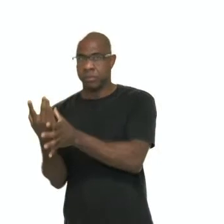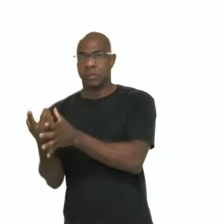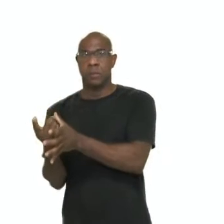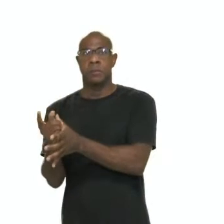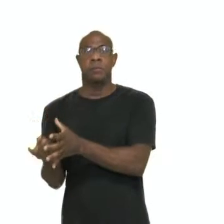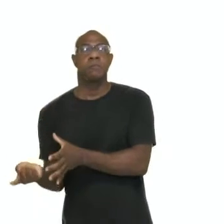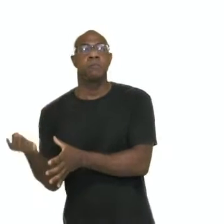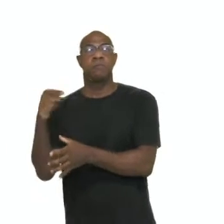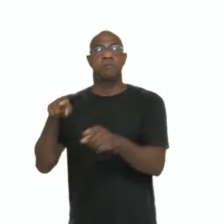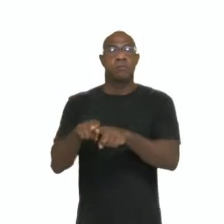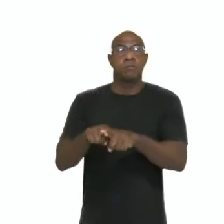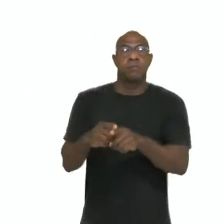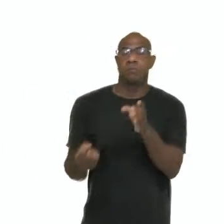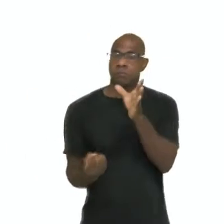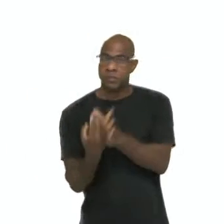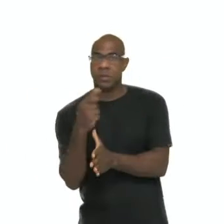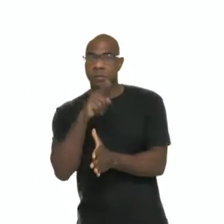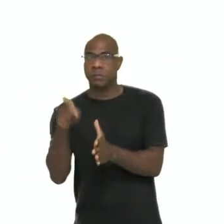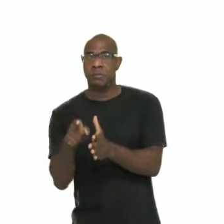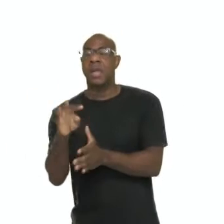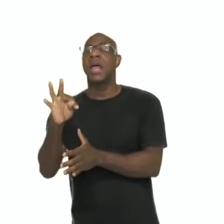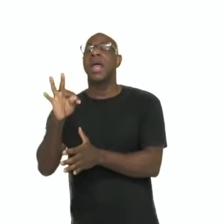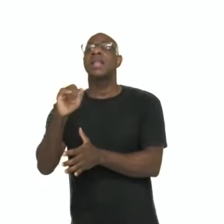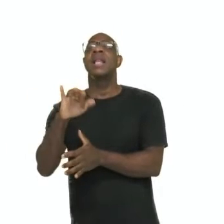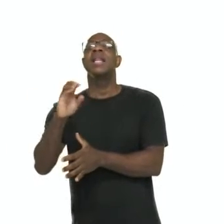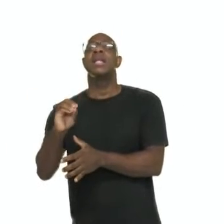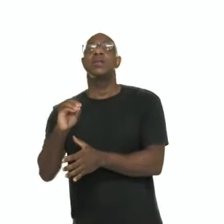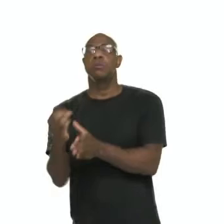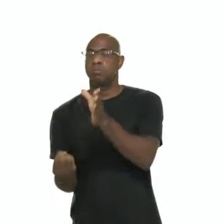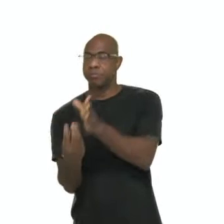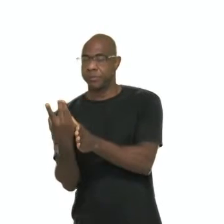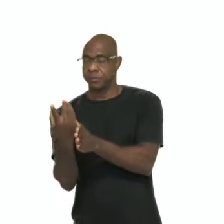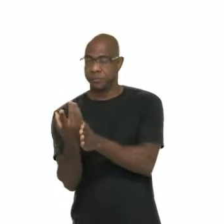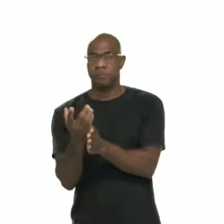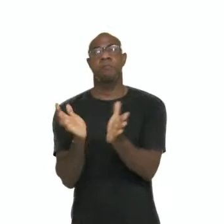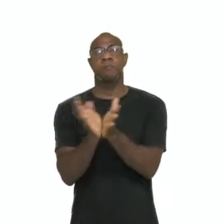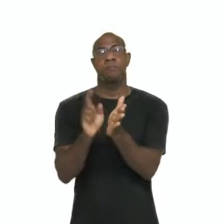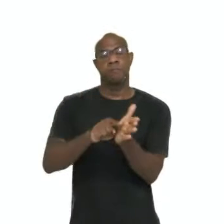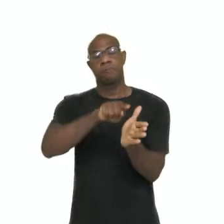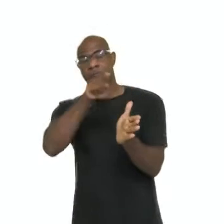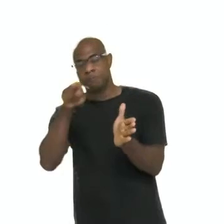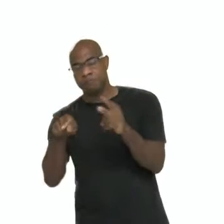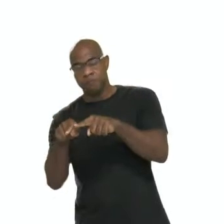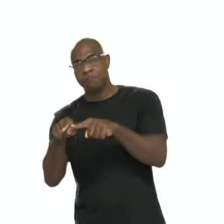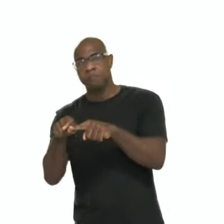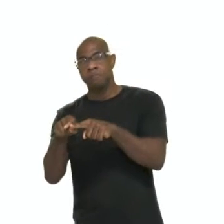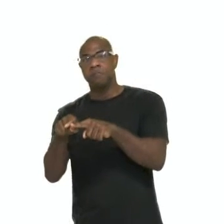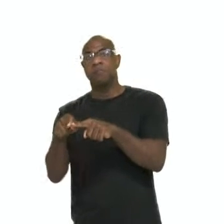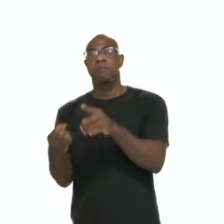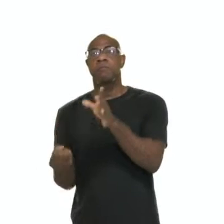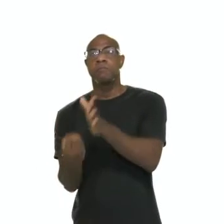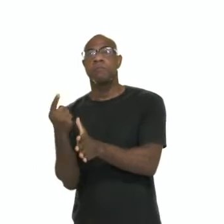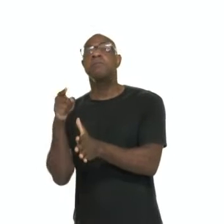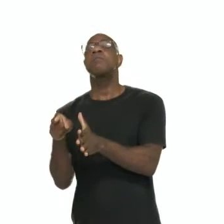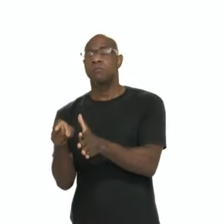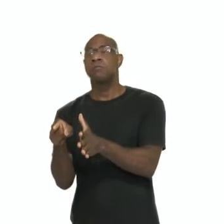dar a formação de tecidos. Um conjunto de tecidos, a formação